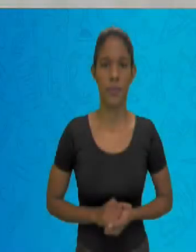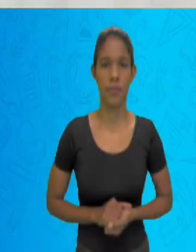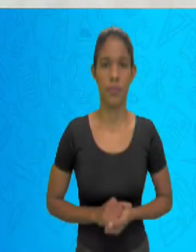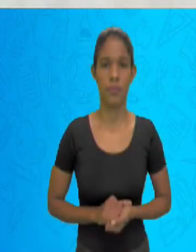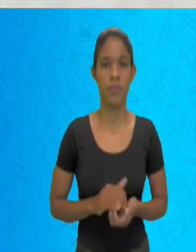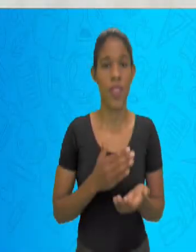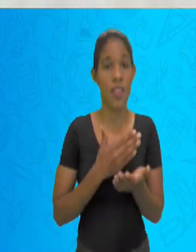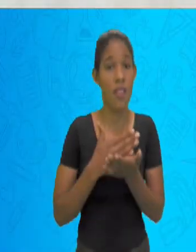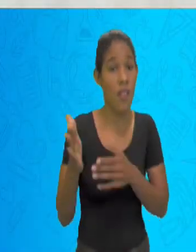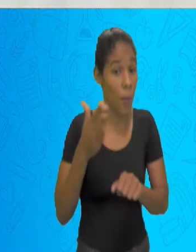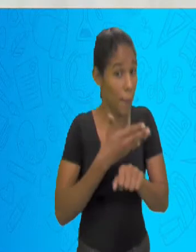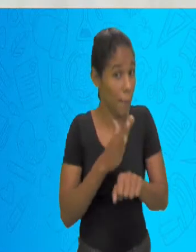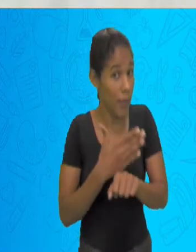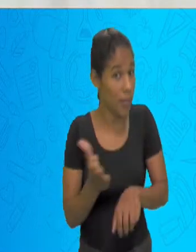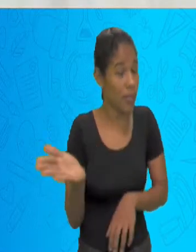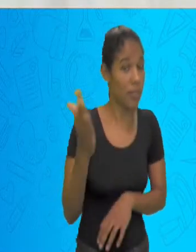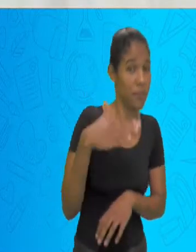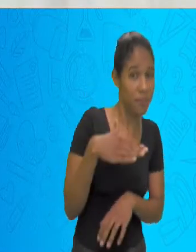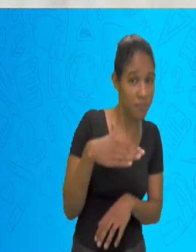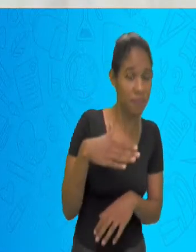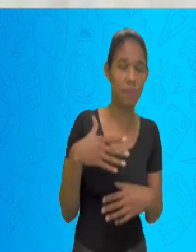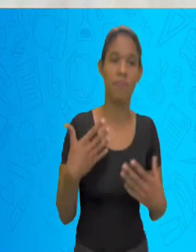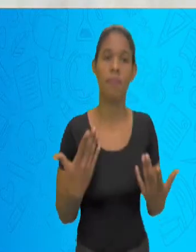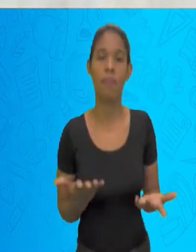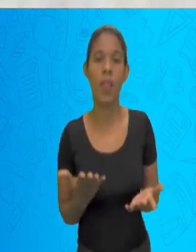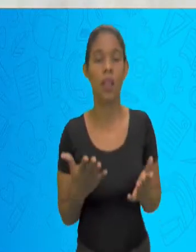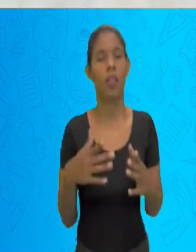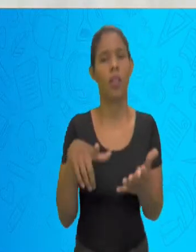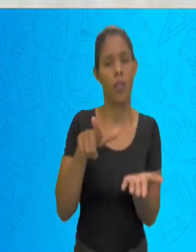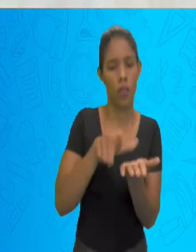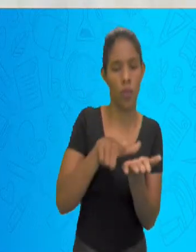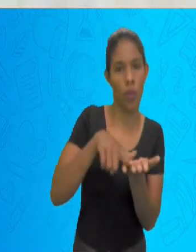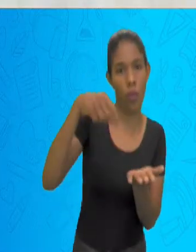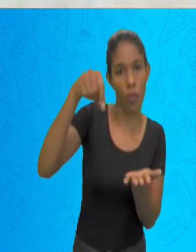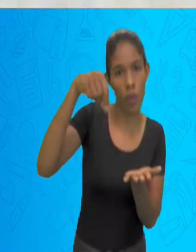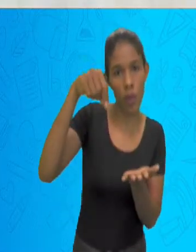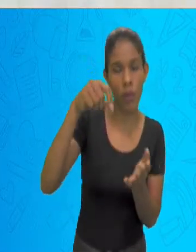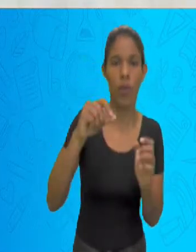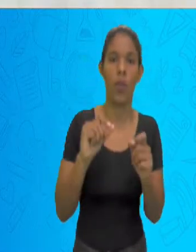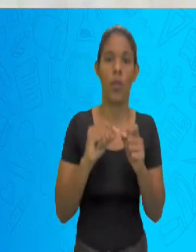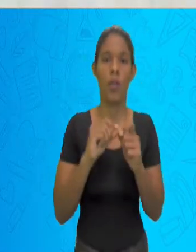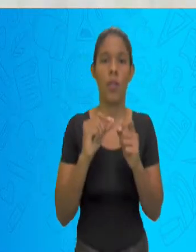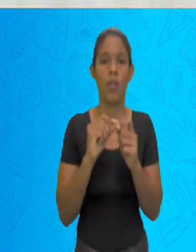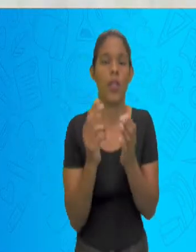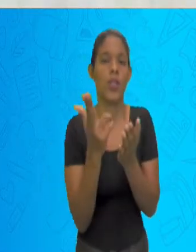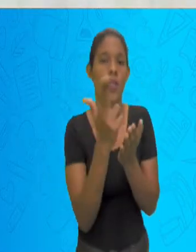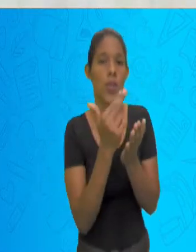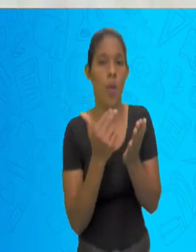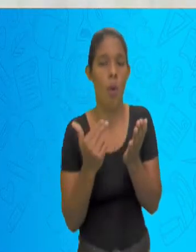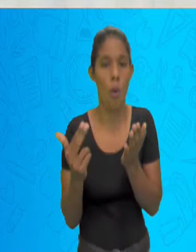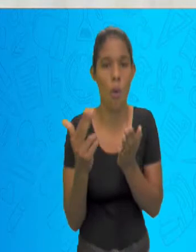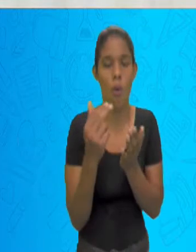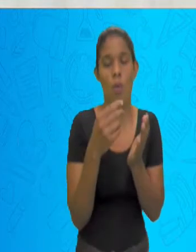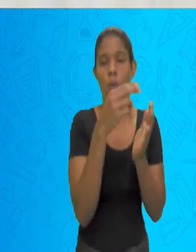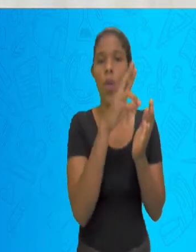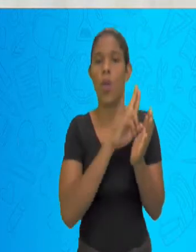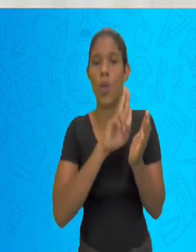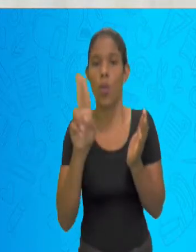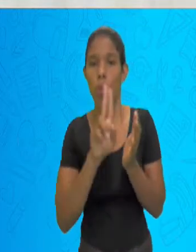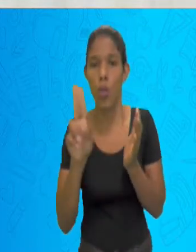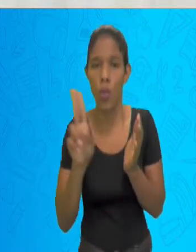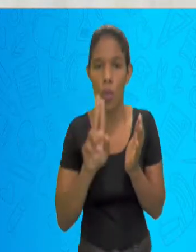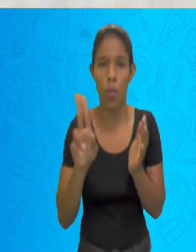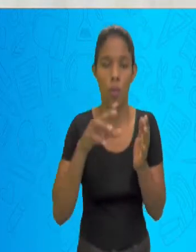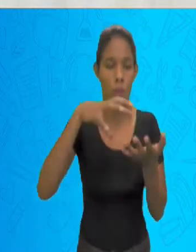Vamos lá para a nossa prática, então? Eu fiz aqui numa folha, escrito para vocês, as formas espaciais, os